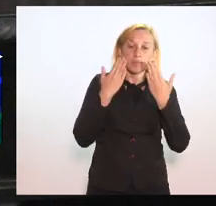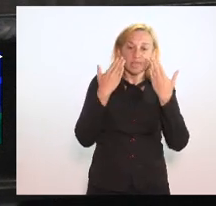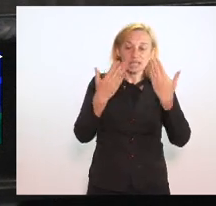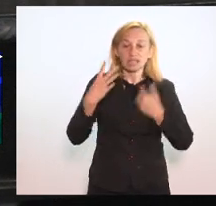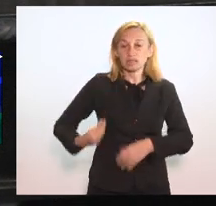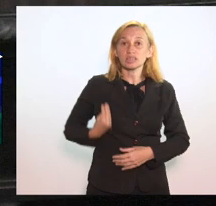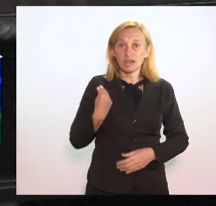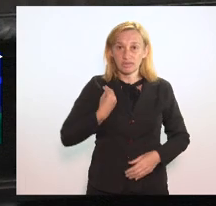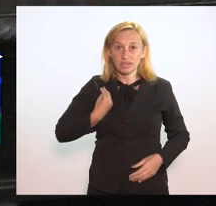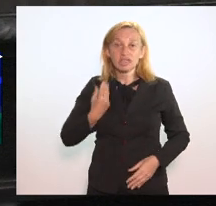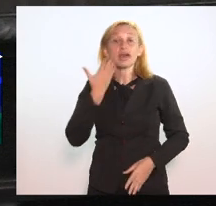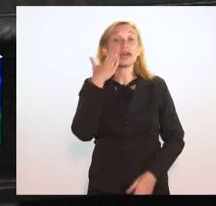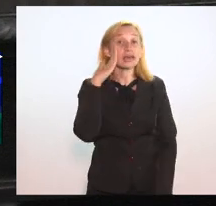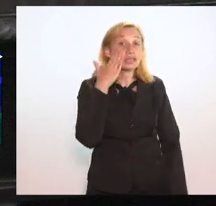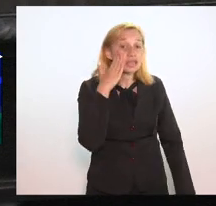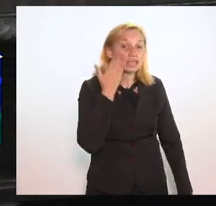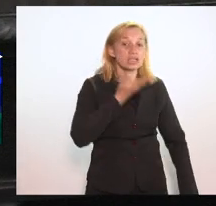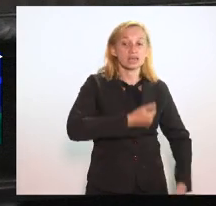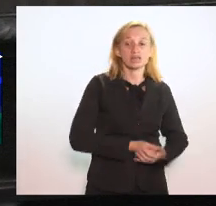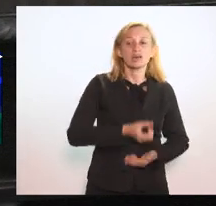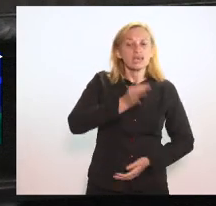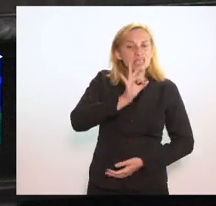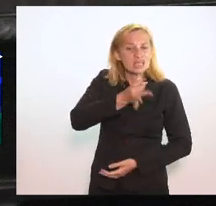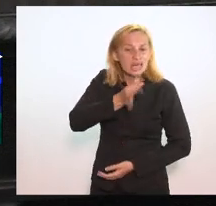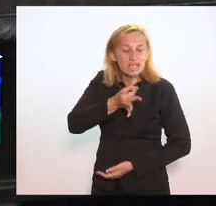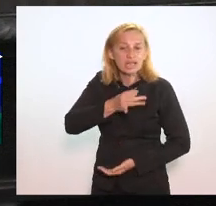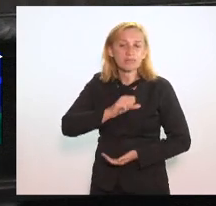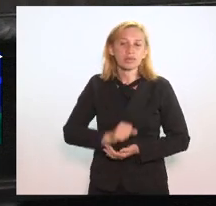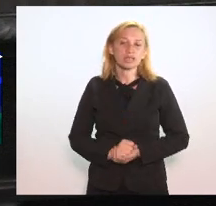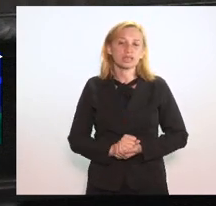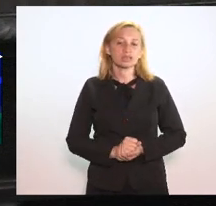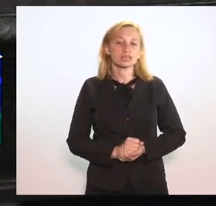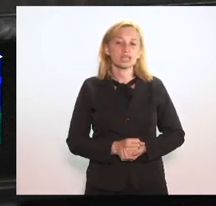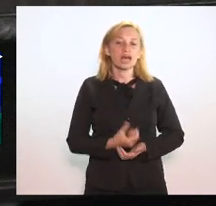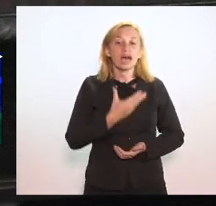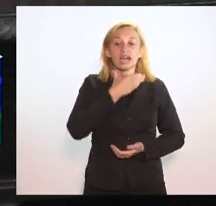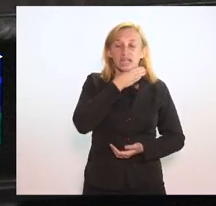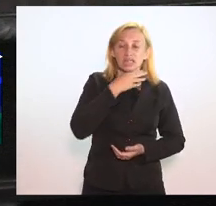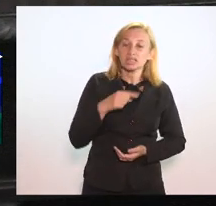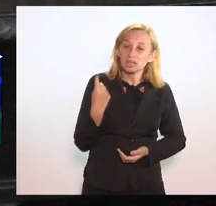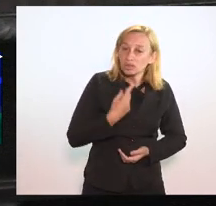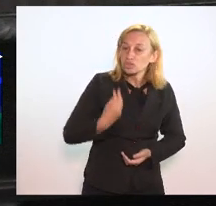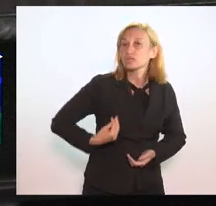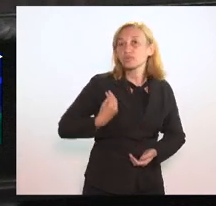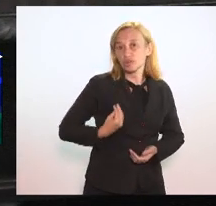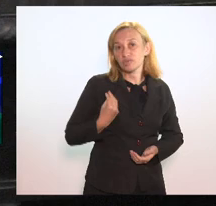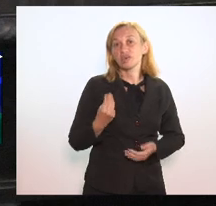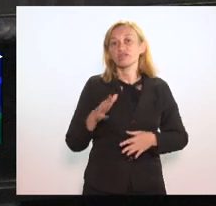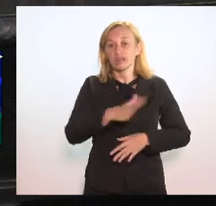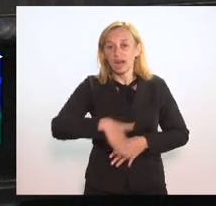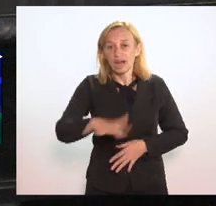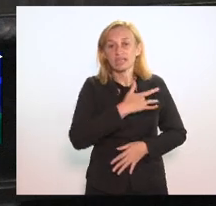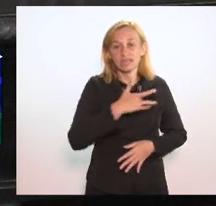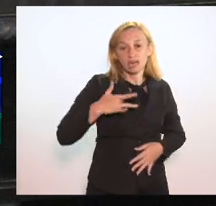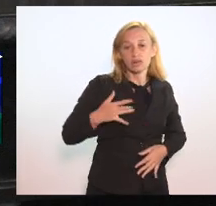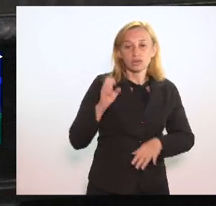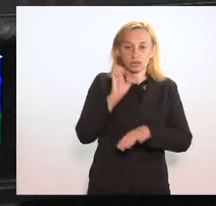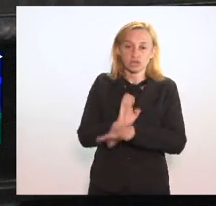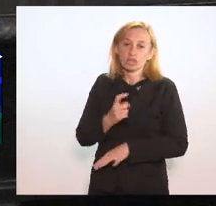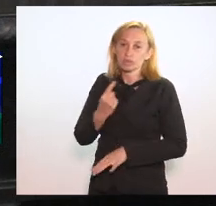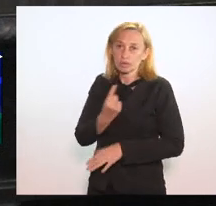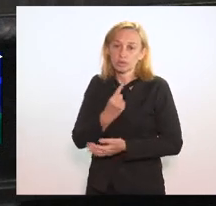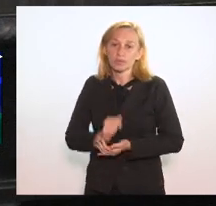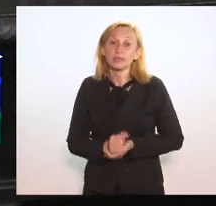da vida entendendo o grave momento por que passa a área de saúde do nosso estado